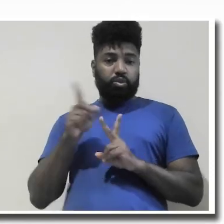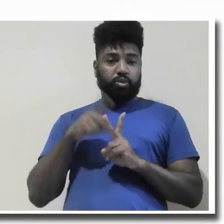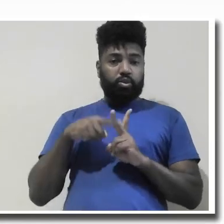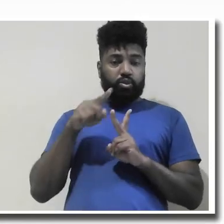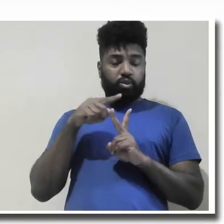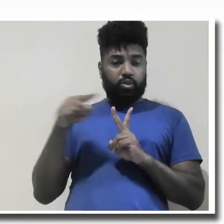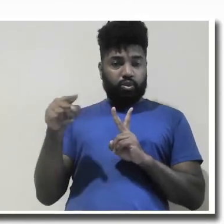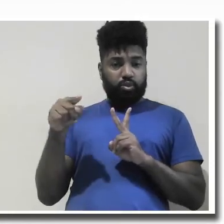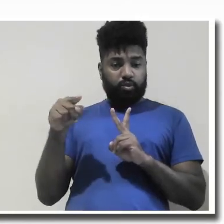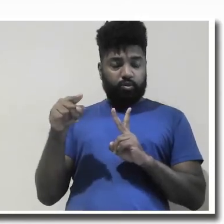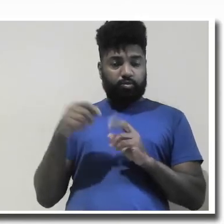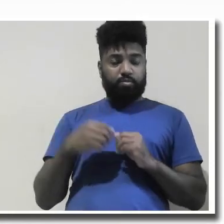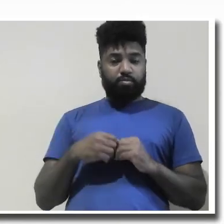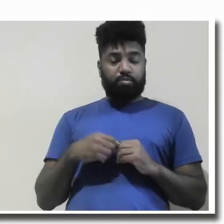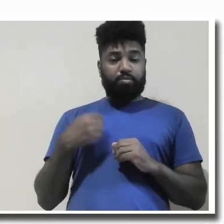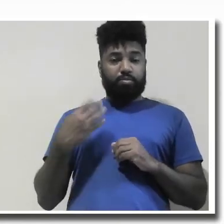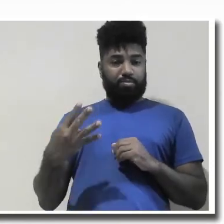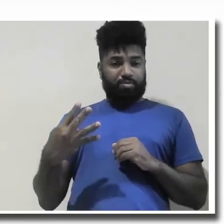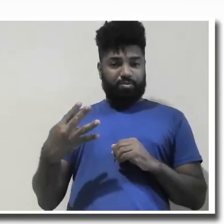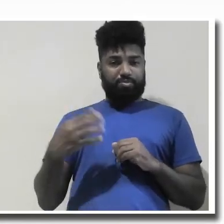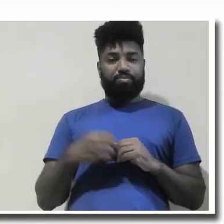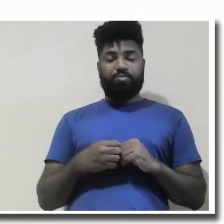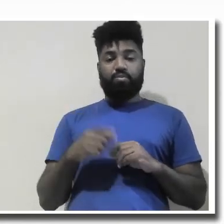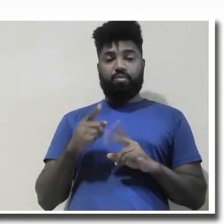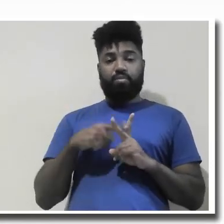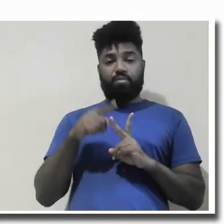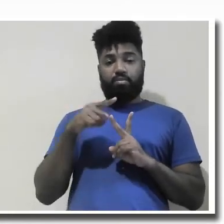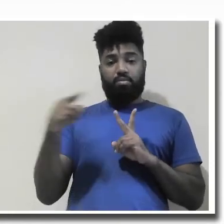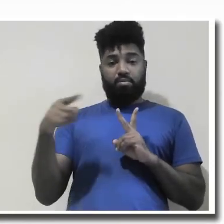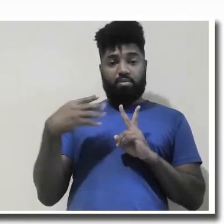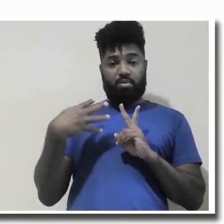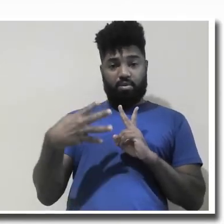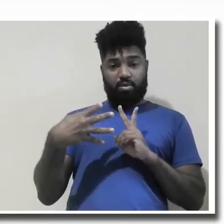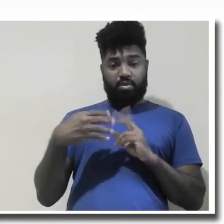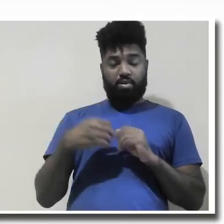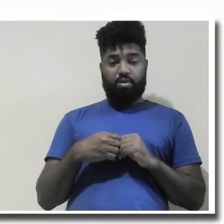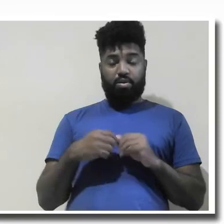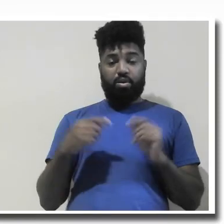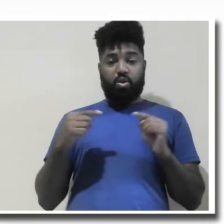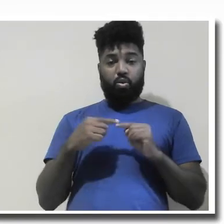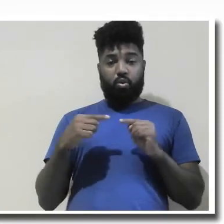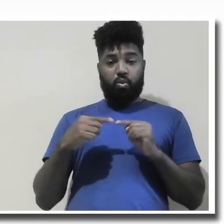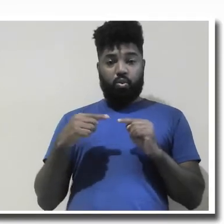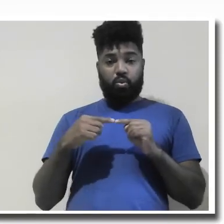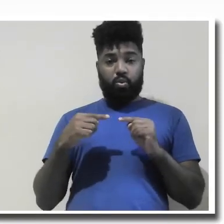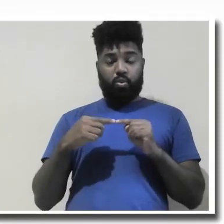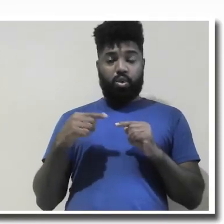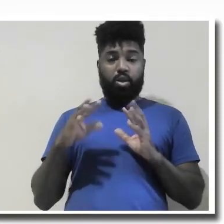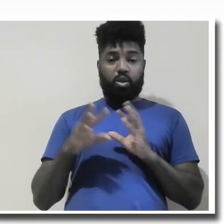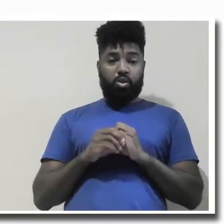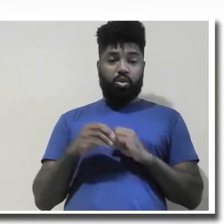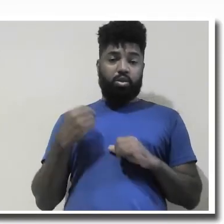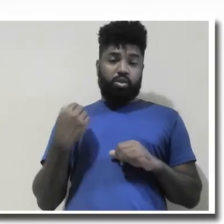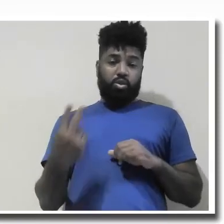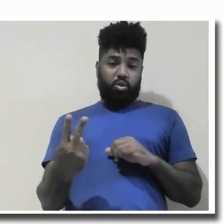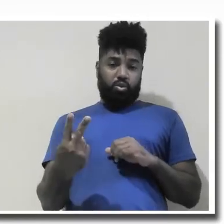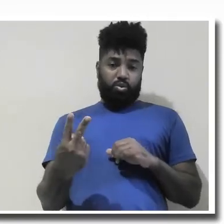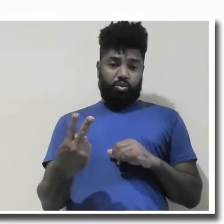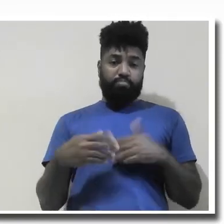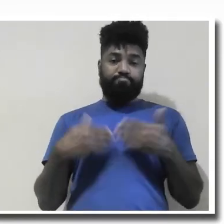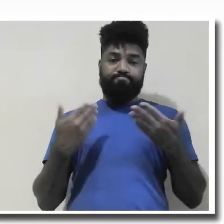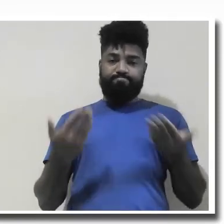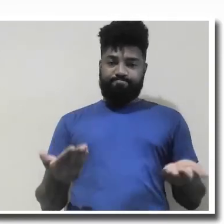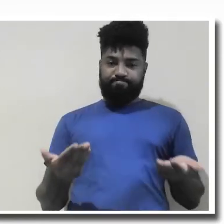raiz de 4. Raiz de 4 igual a 2.